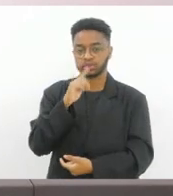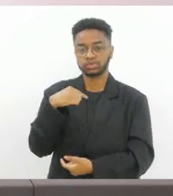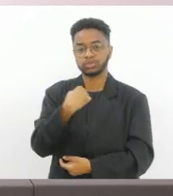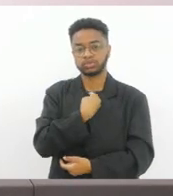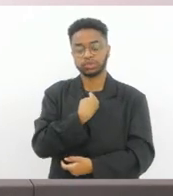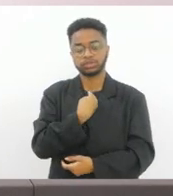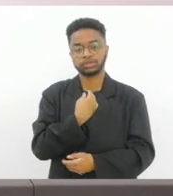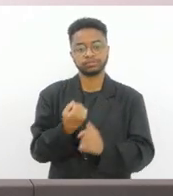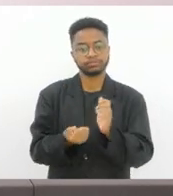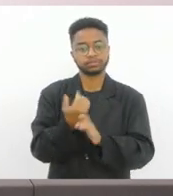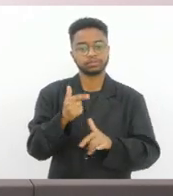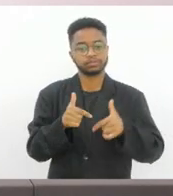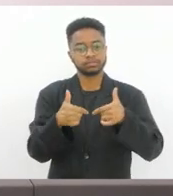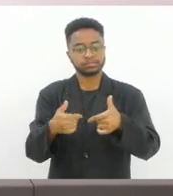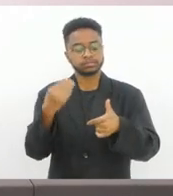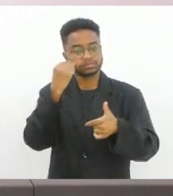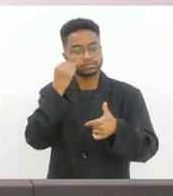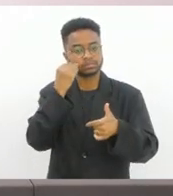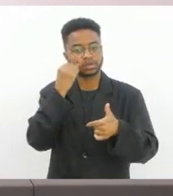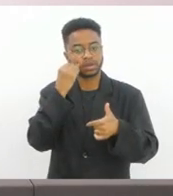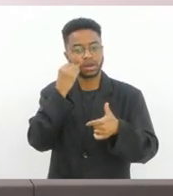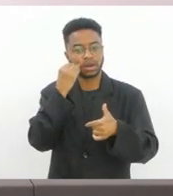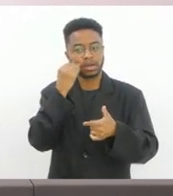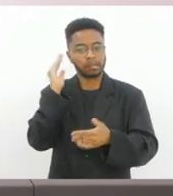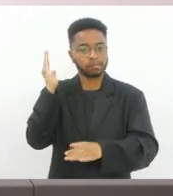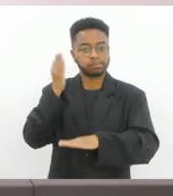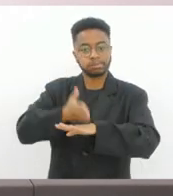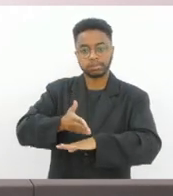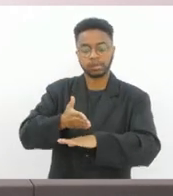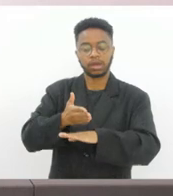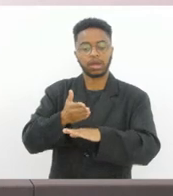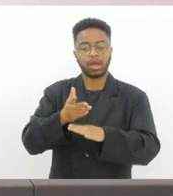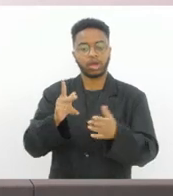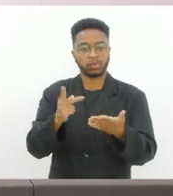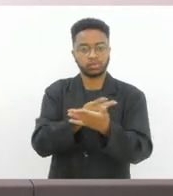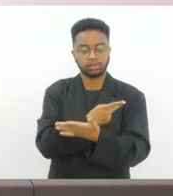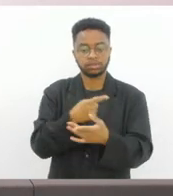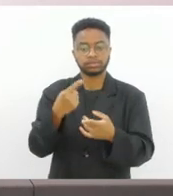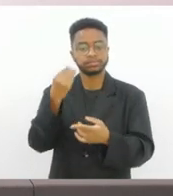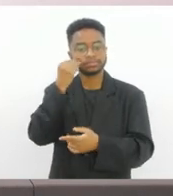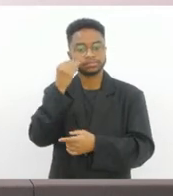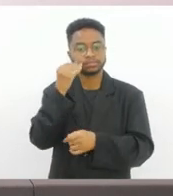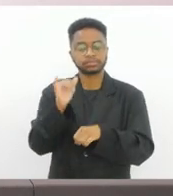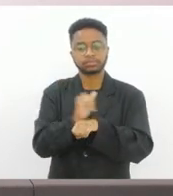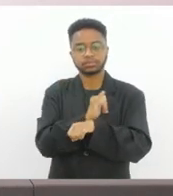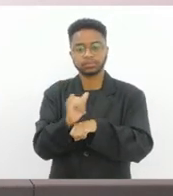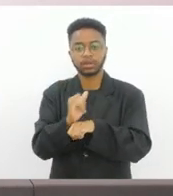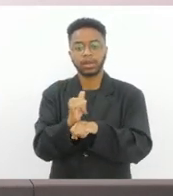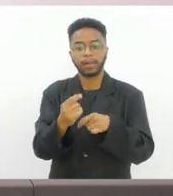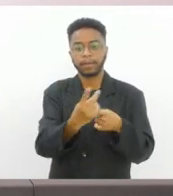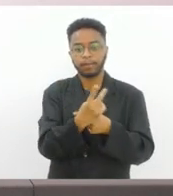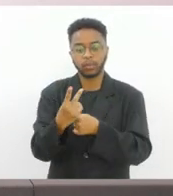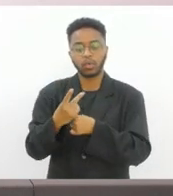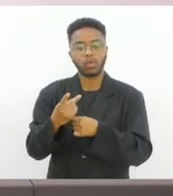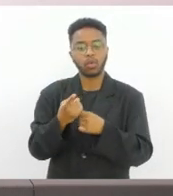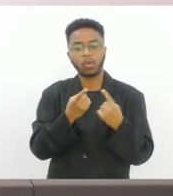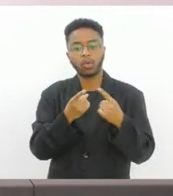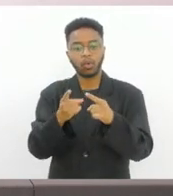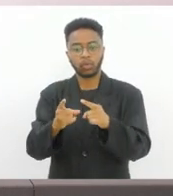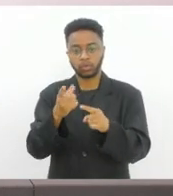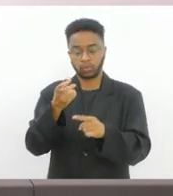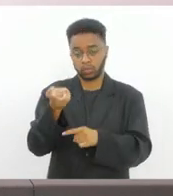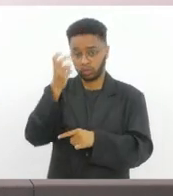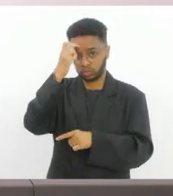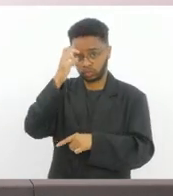ações de enfrentamento a essa realidade, que perpassam desde as medidas de prevenção contra a cultura do estupro em nossa